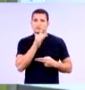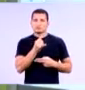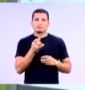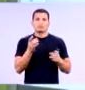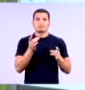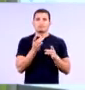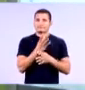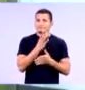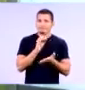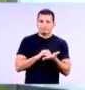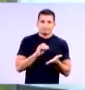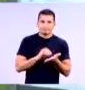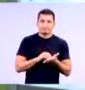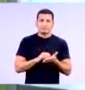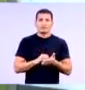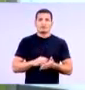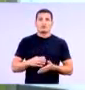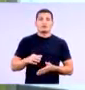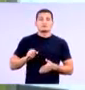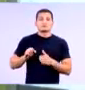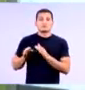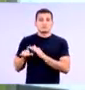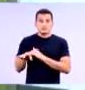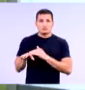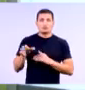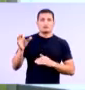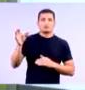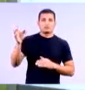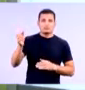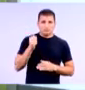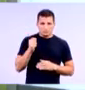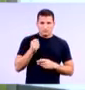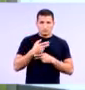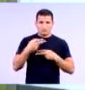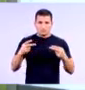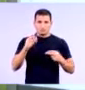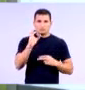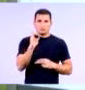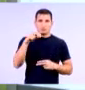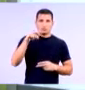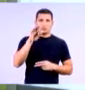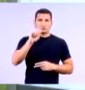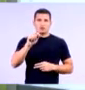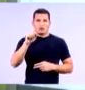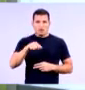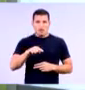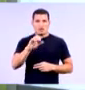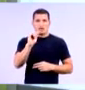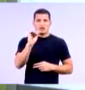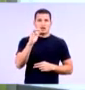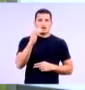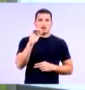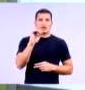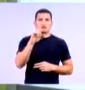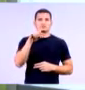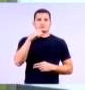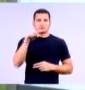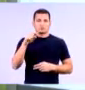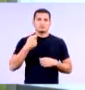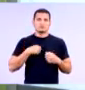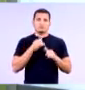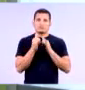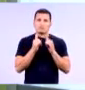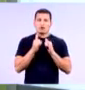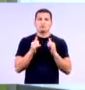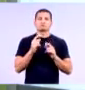O sacar e o depositar no objeto conta corrente são ações que, para serem executadas, eu preciso informar alguma coisa